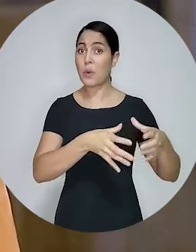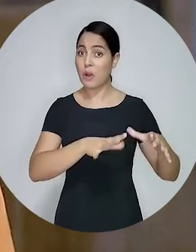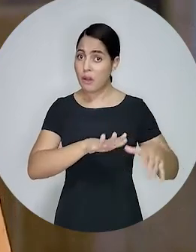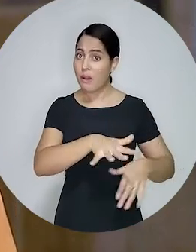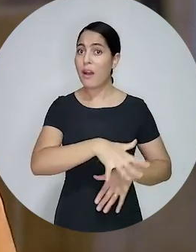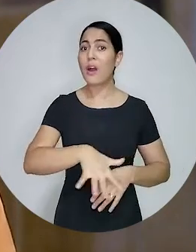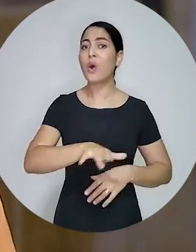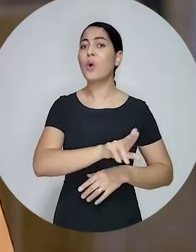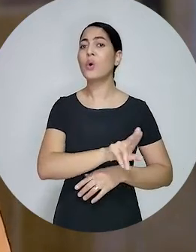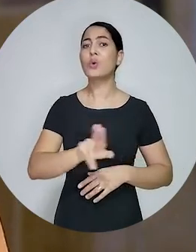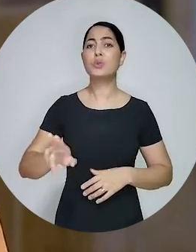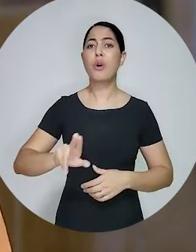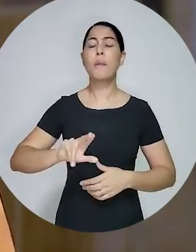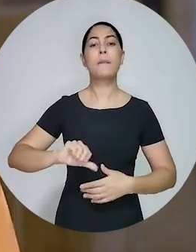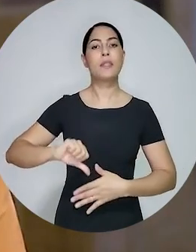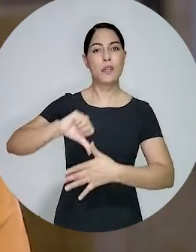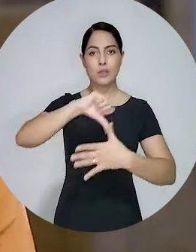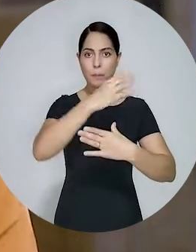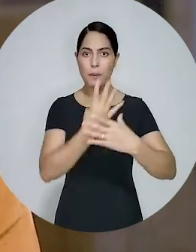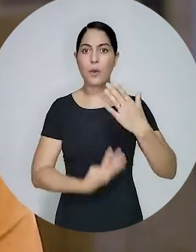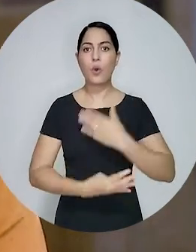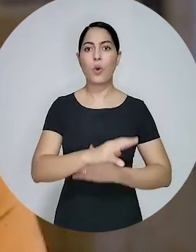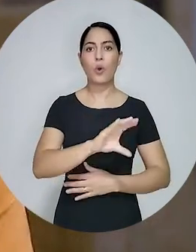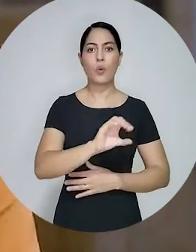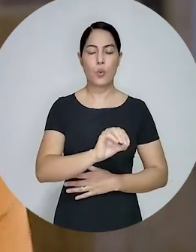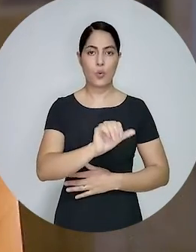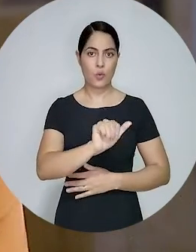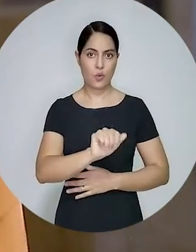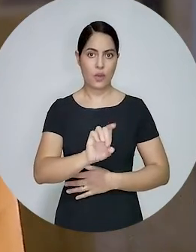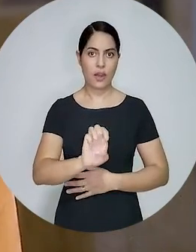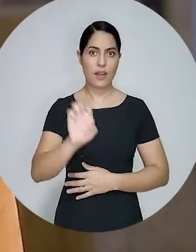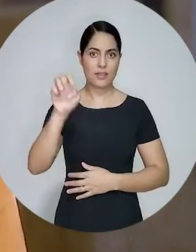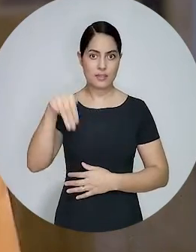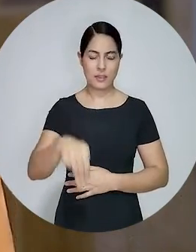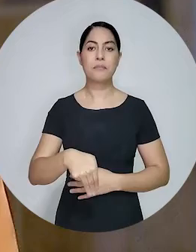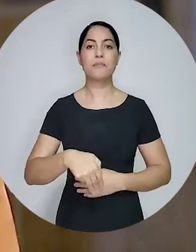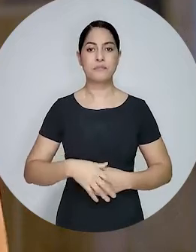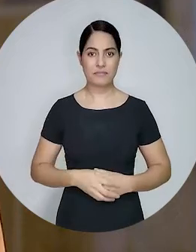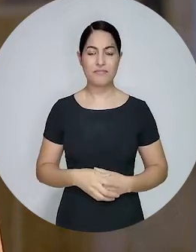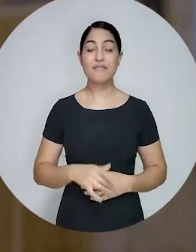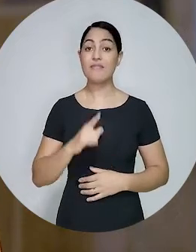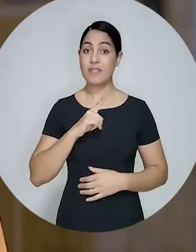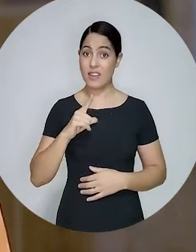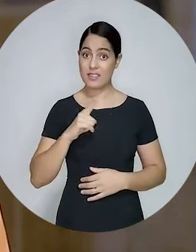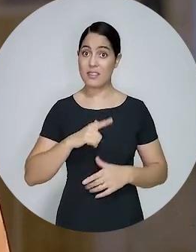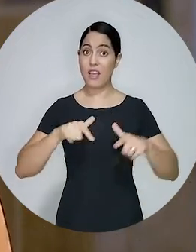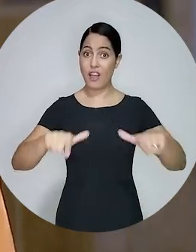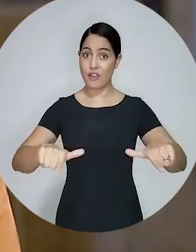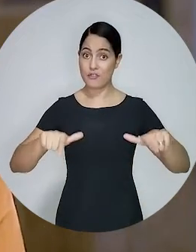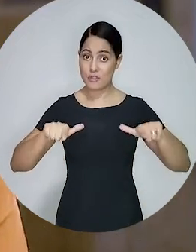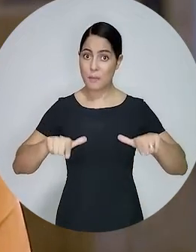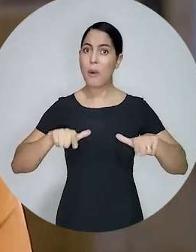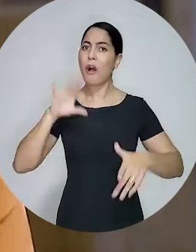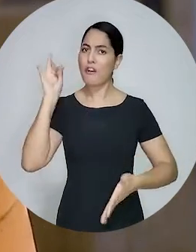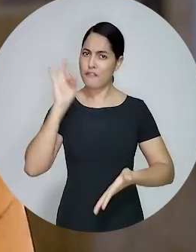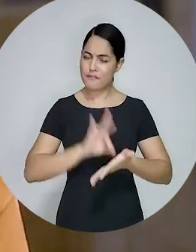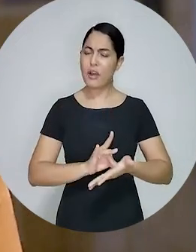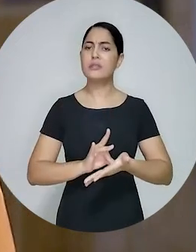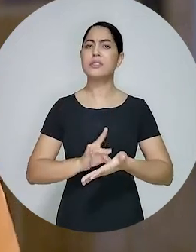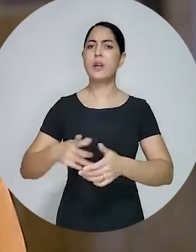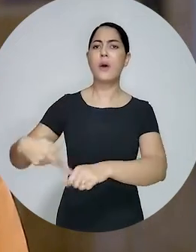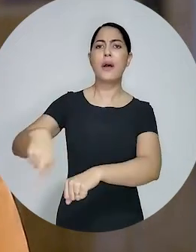Ordens de Advogados do Mercosul, o COADEM. Entre as pautas estavam a regularização e a validação dos diplomas